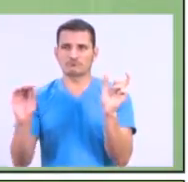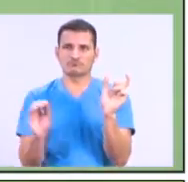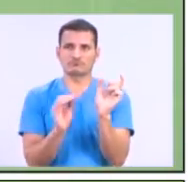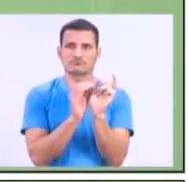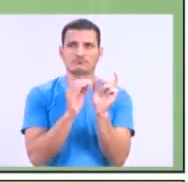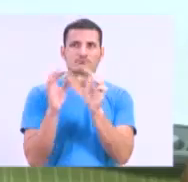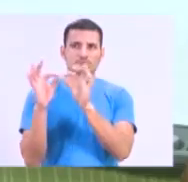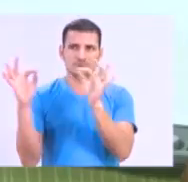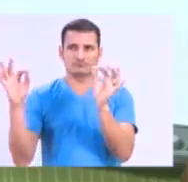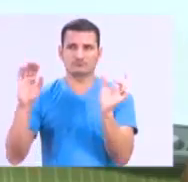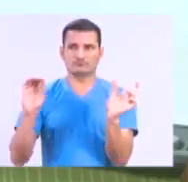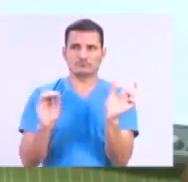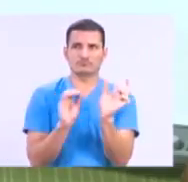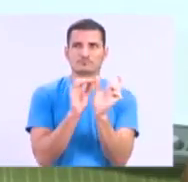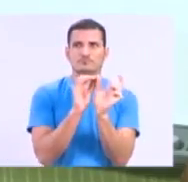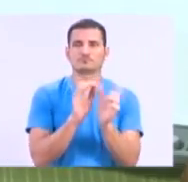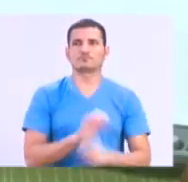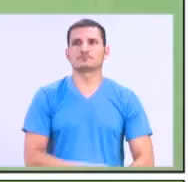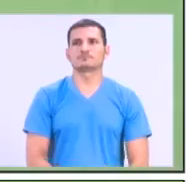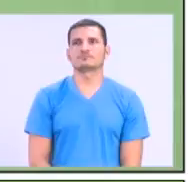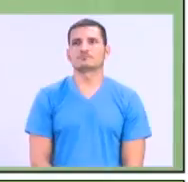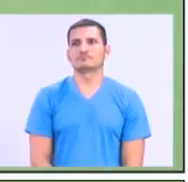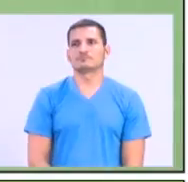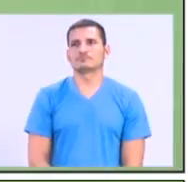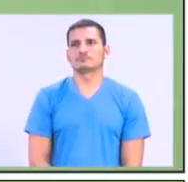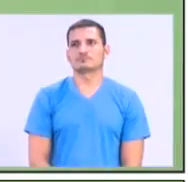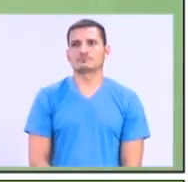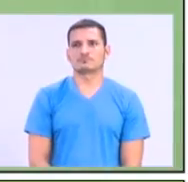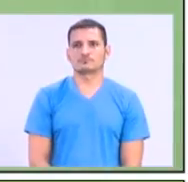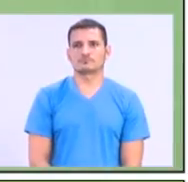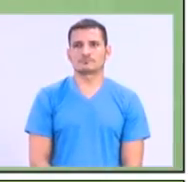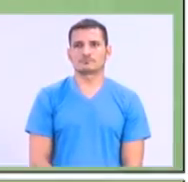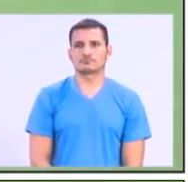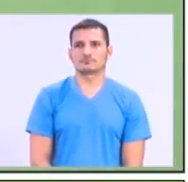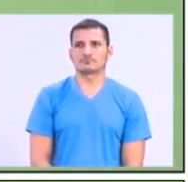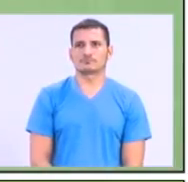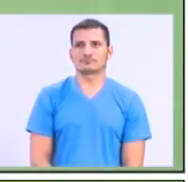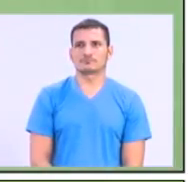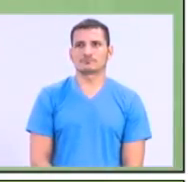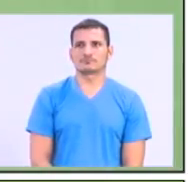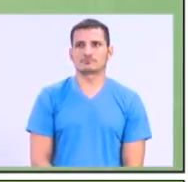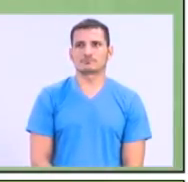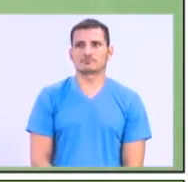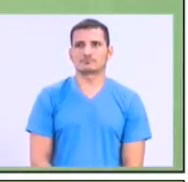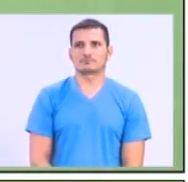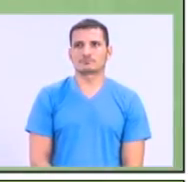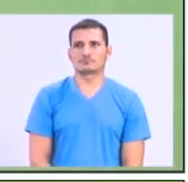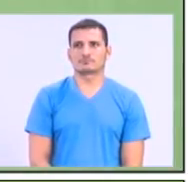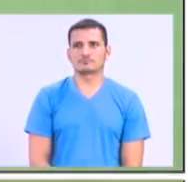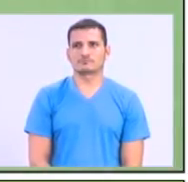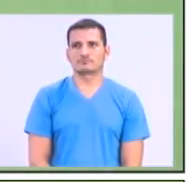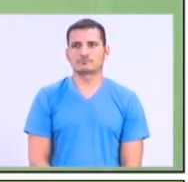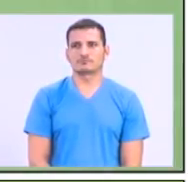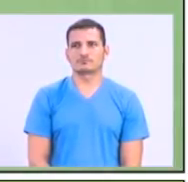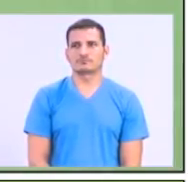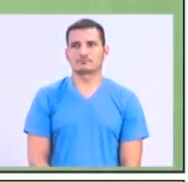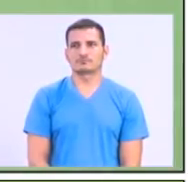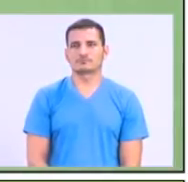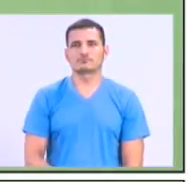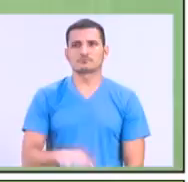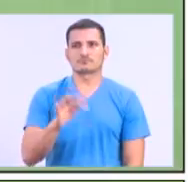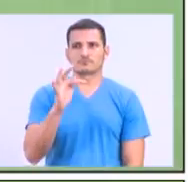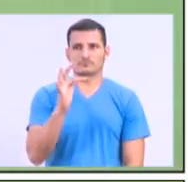Né? Nós temos aí também, né, as funções. Então vamos falar um pouco mais de funções aqui para que